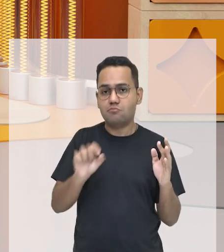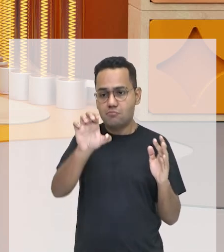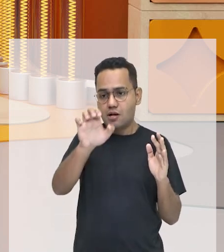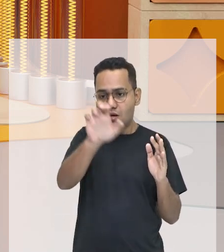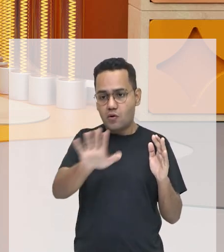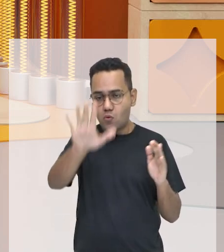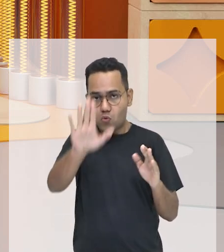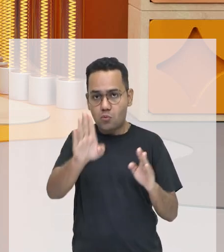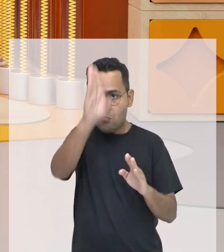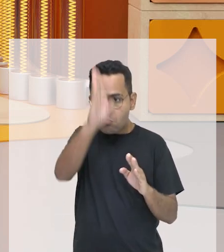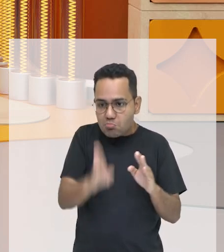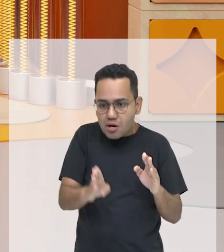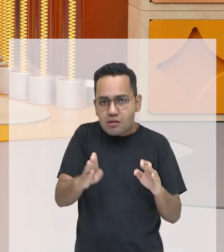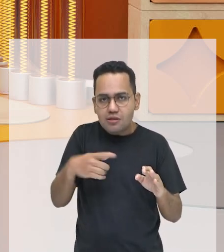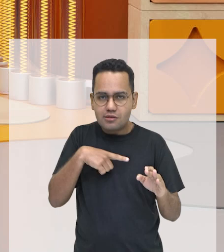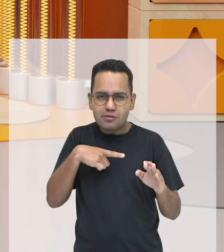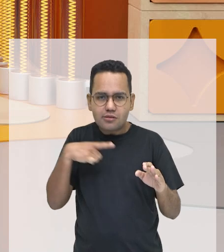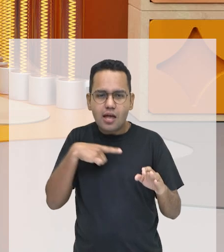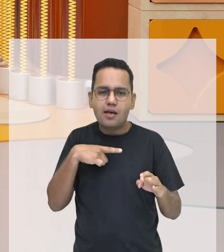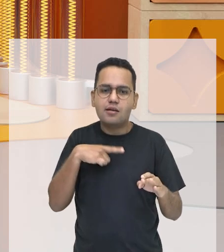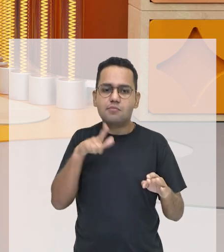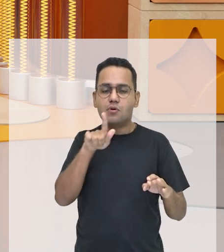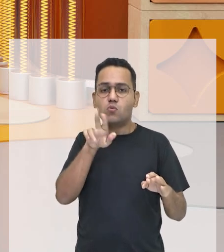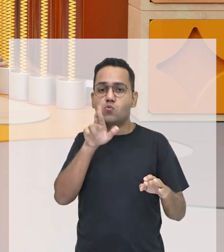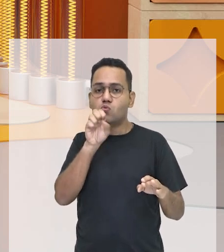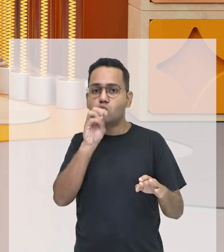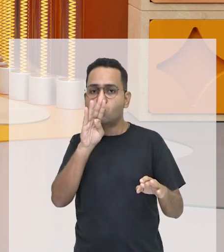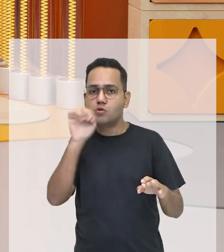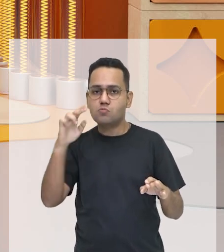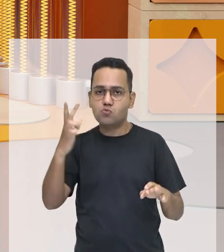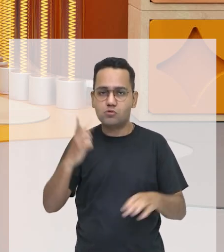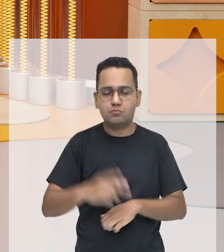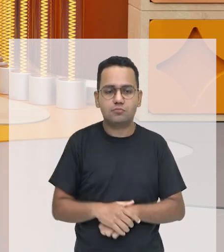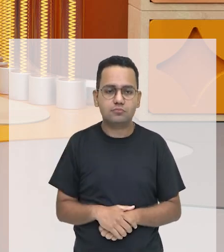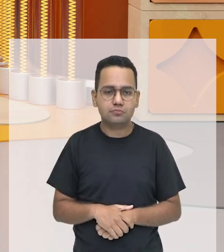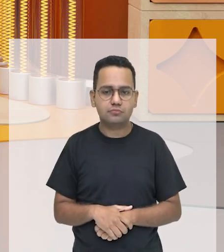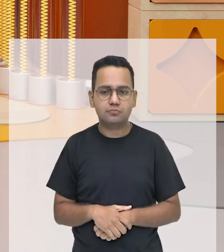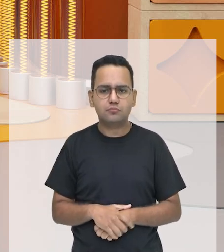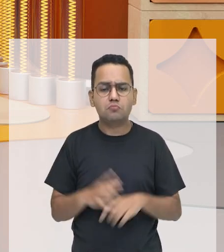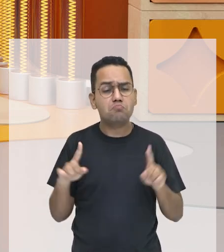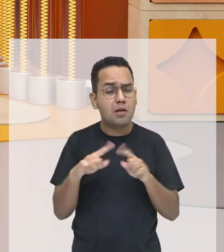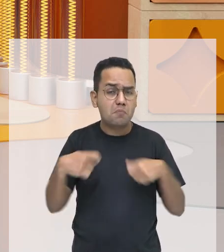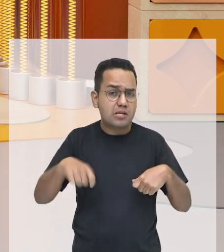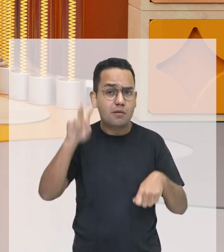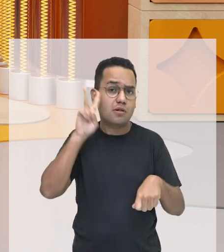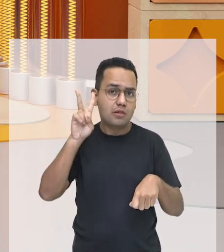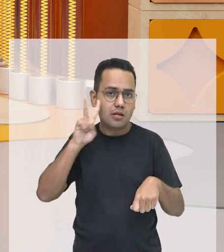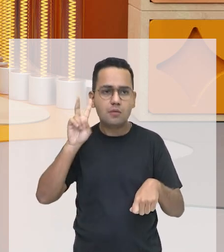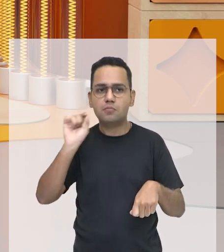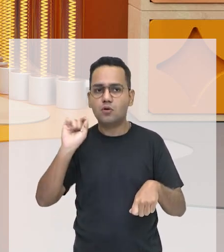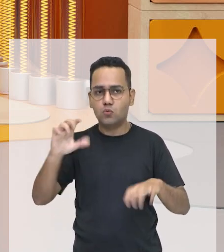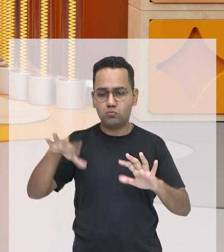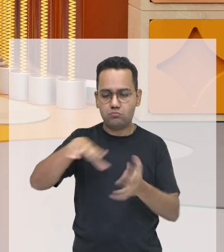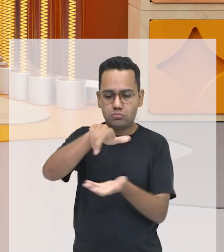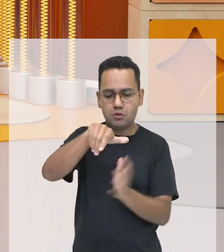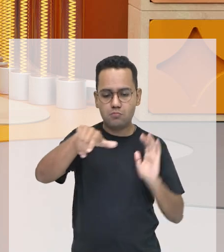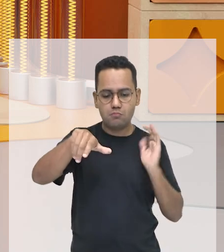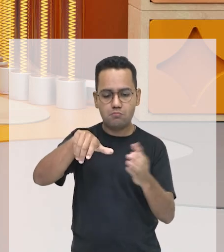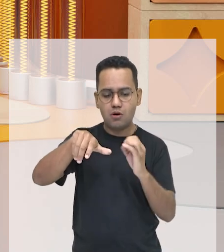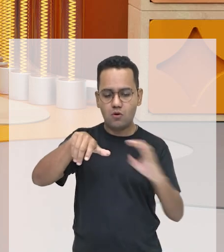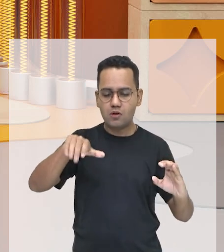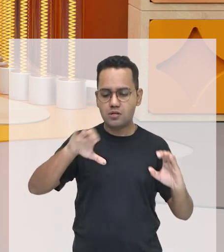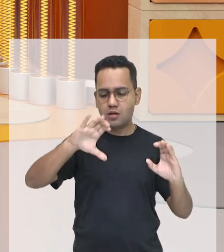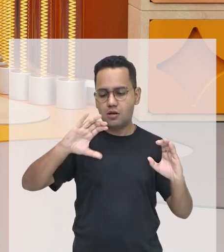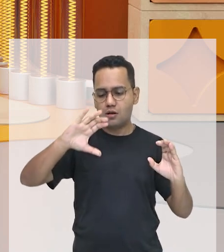de Greenwich, e vamos aqui olhando, só rememorar algumas questões aí que dizem respeito ao mundo ocidental, ao mundo oriental,